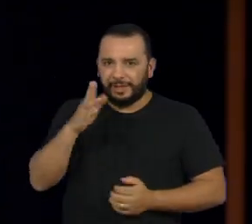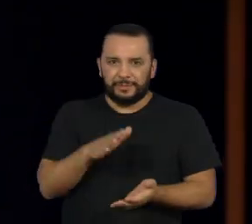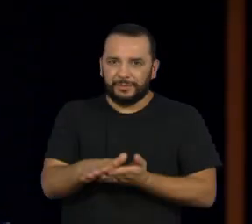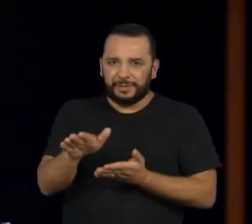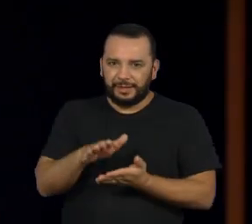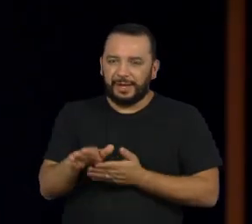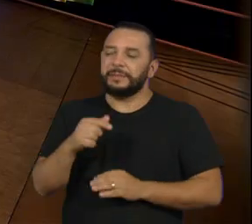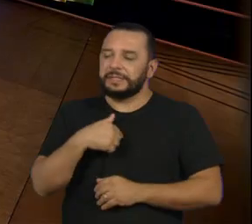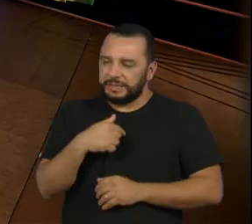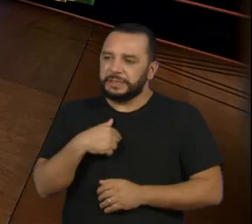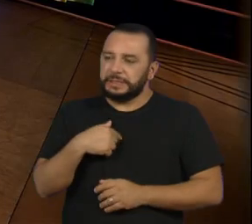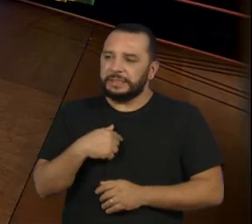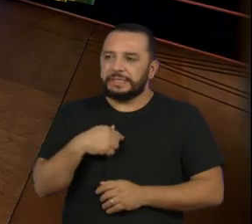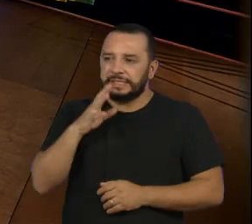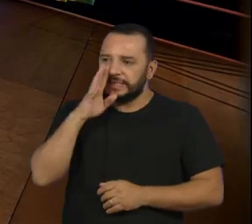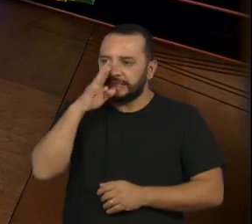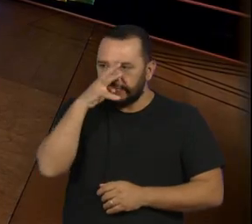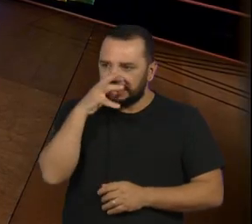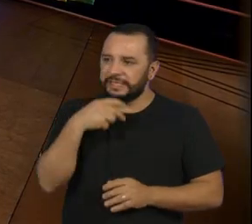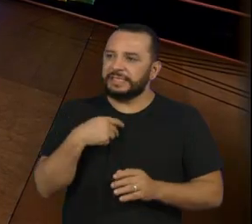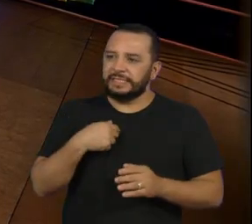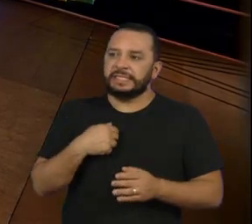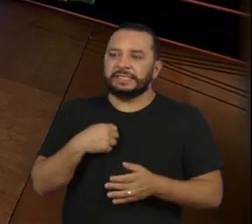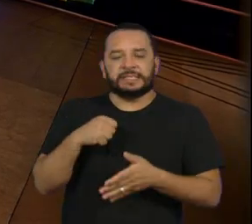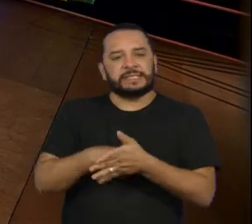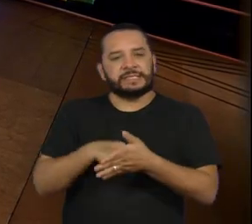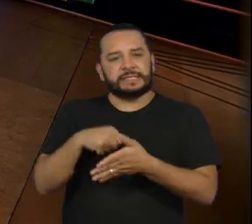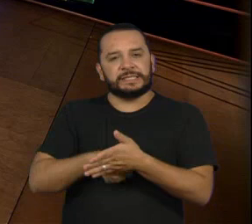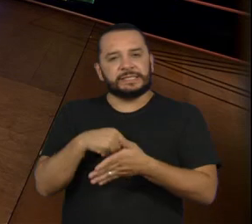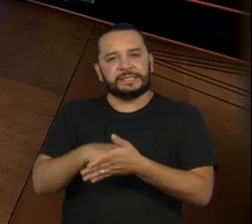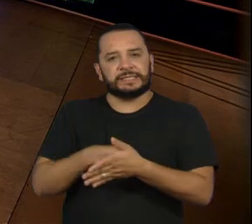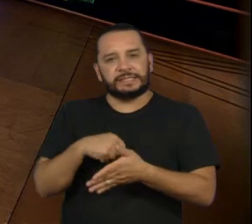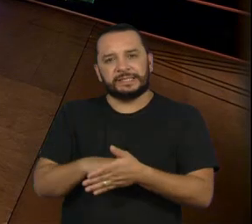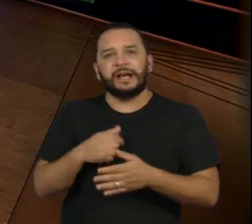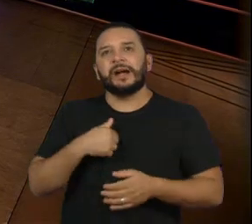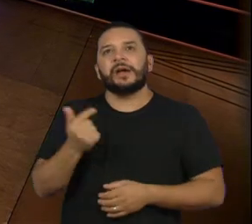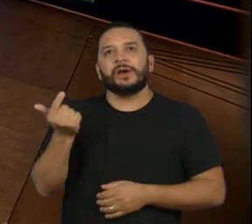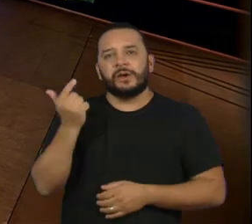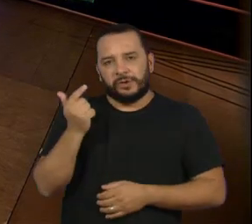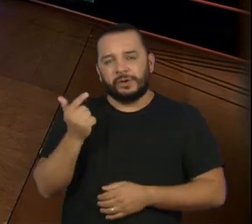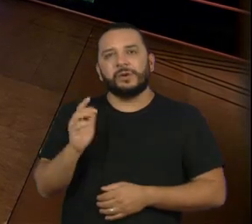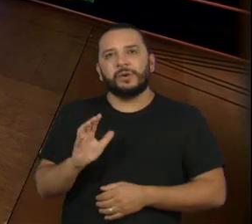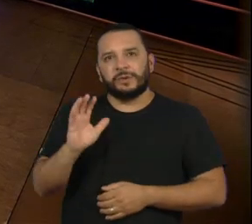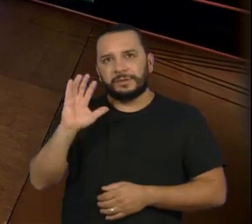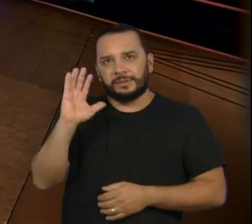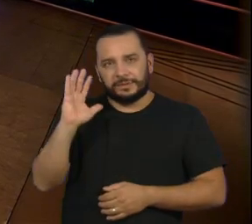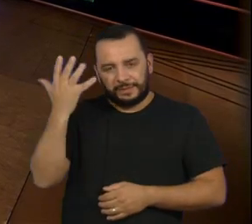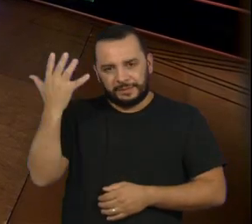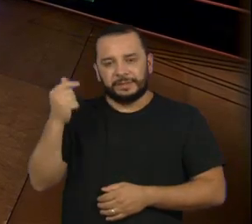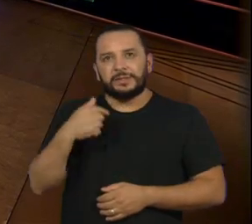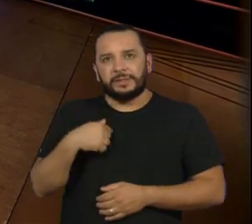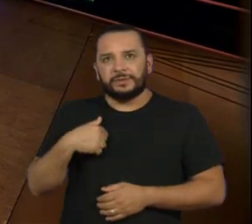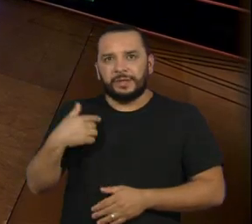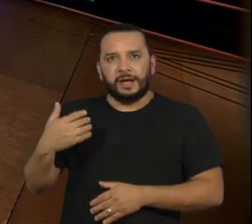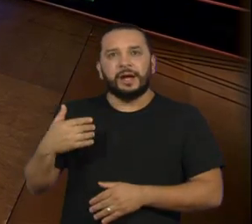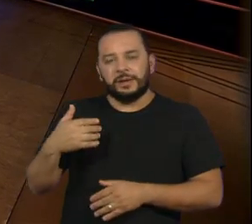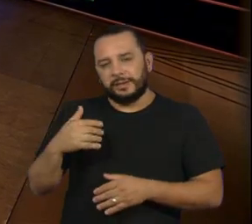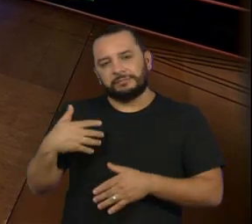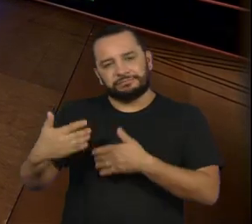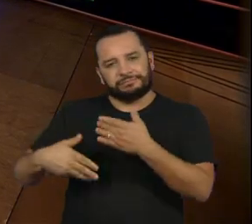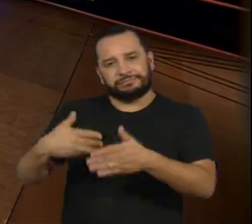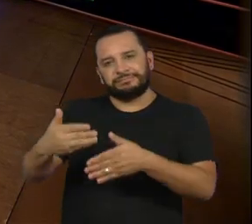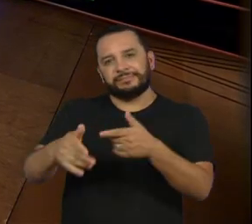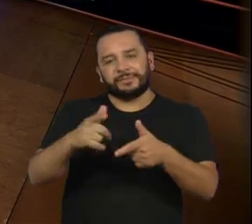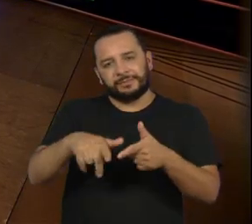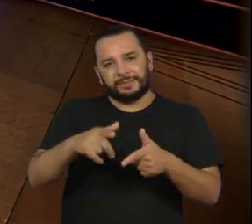condições de publicá-lo, eu insisti. Isso produziu efeitos gravíssimos até hoje, mas, enfim,